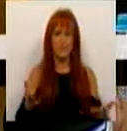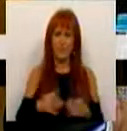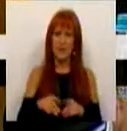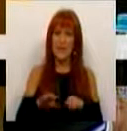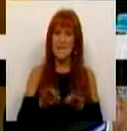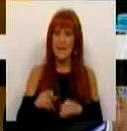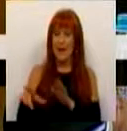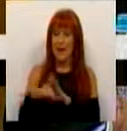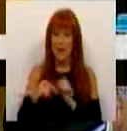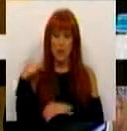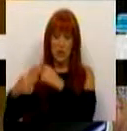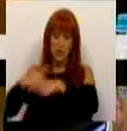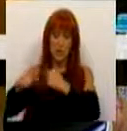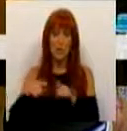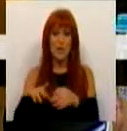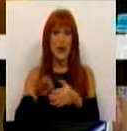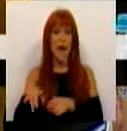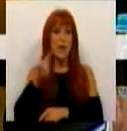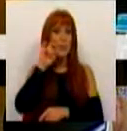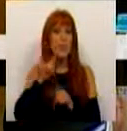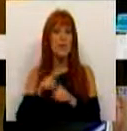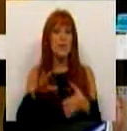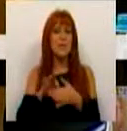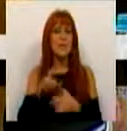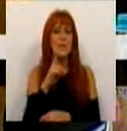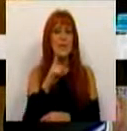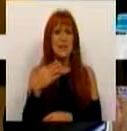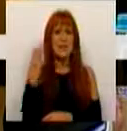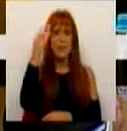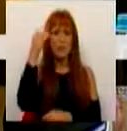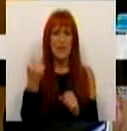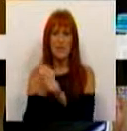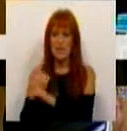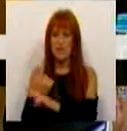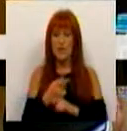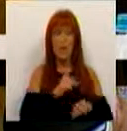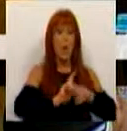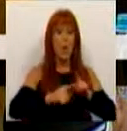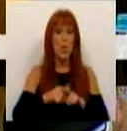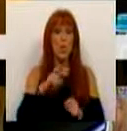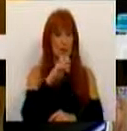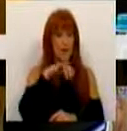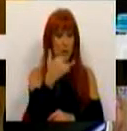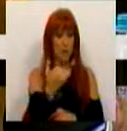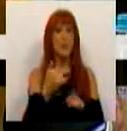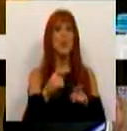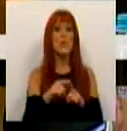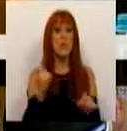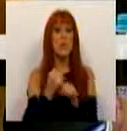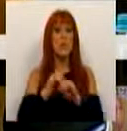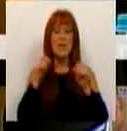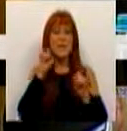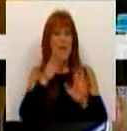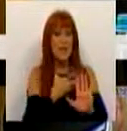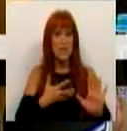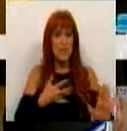De acordo com a lei e os costumes, a gestão de uma área protegida comporta 67 atividades, das quais 32 correspondem a missões de